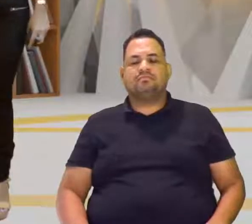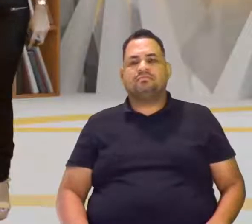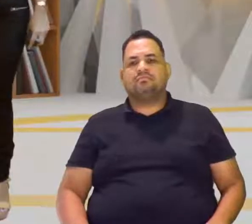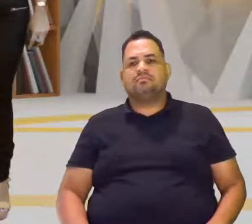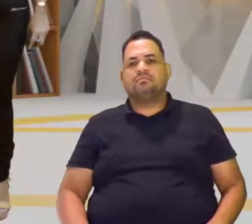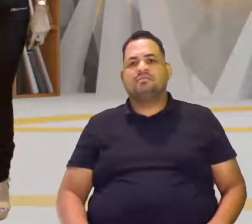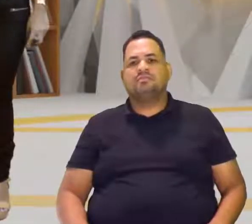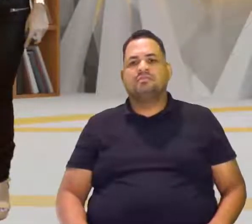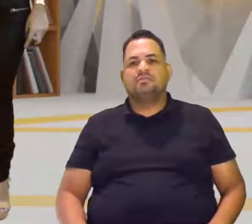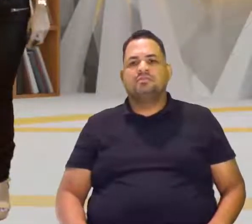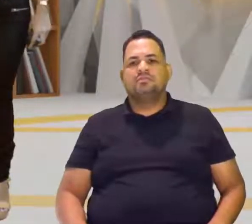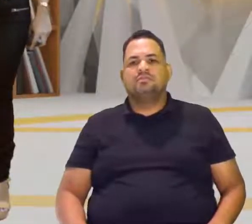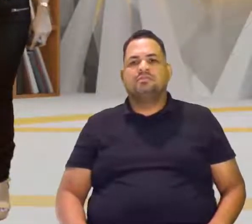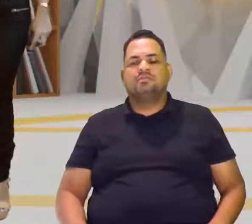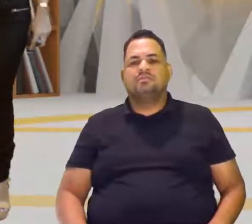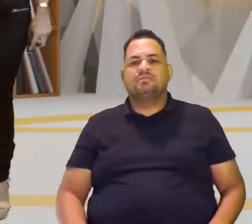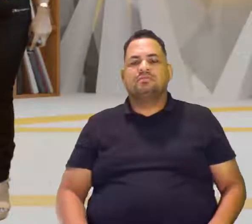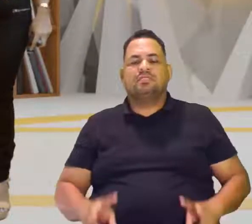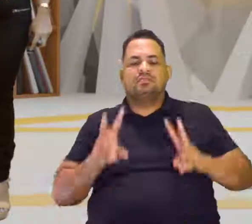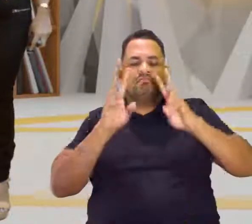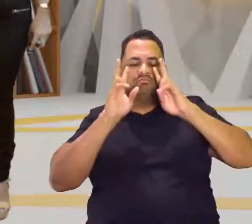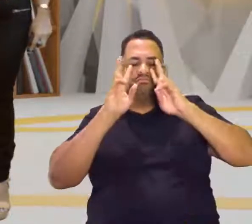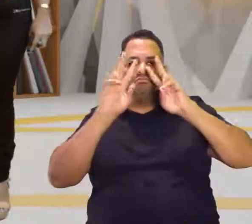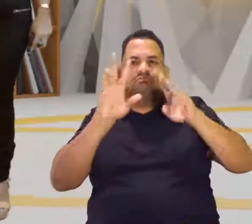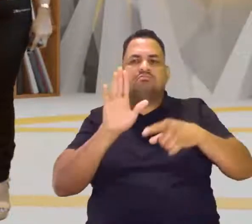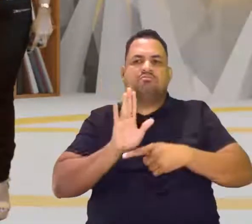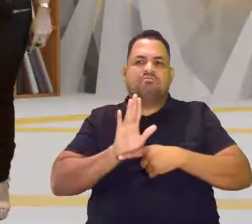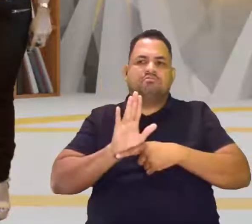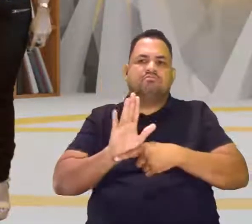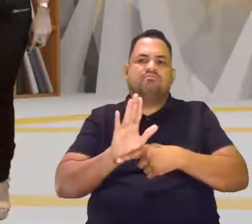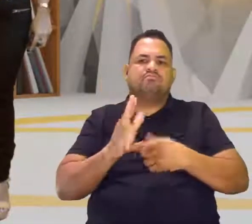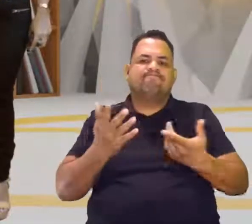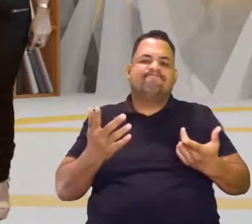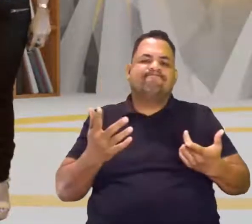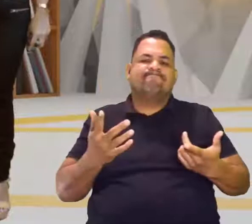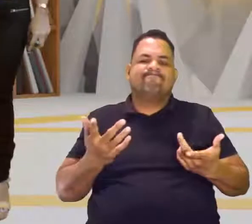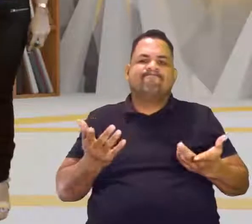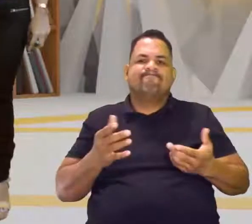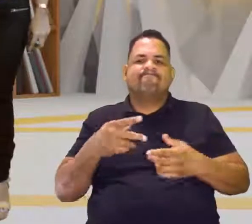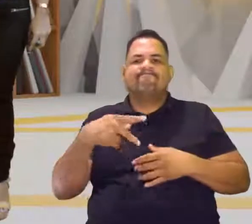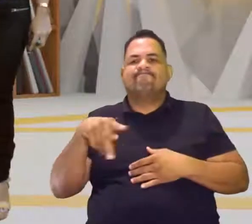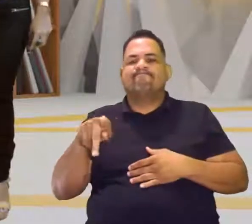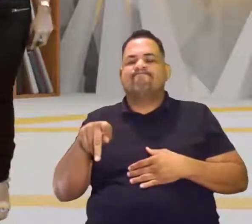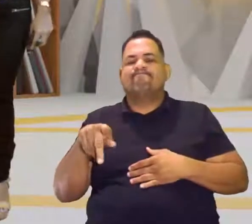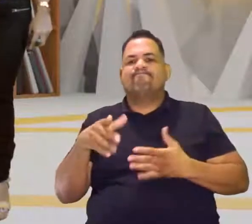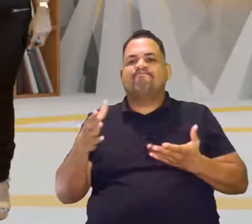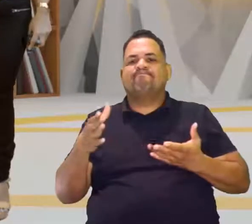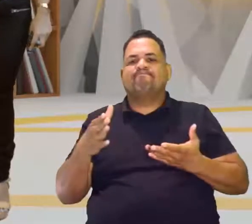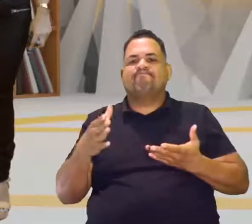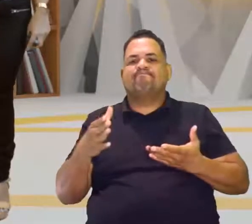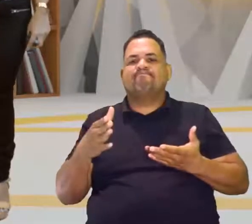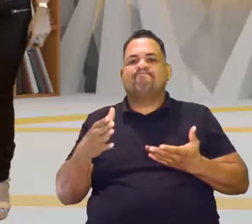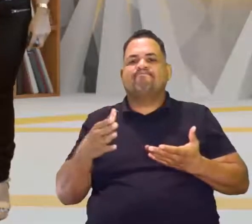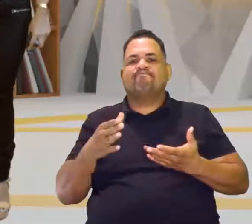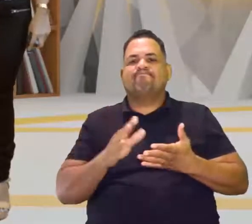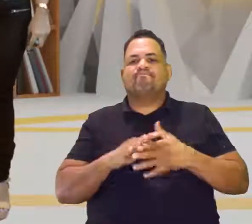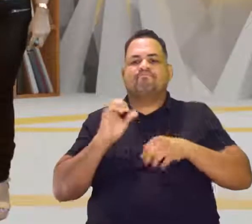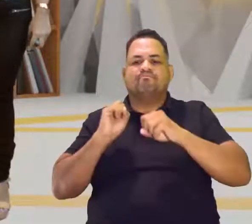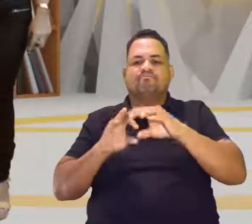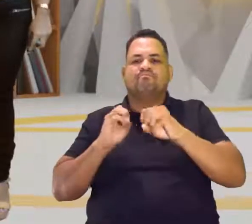todas essas visões ela serviram aí infelizmente para a gente